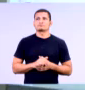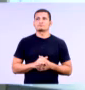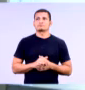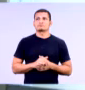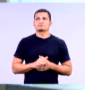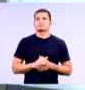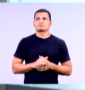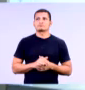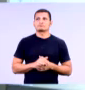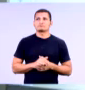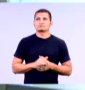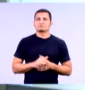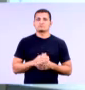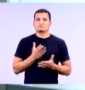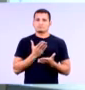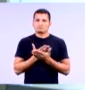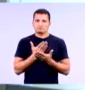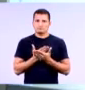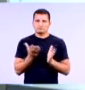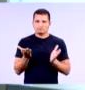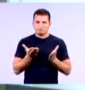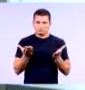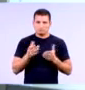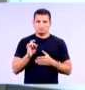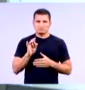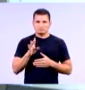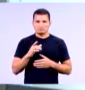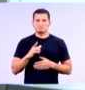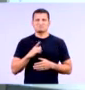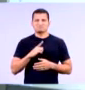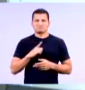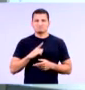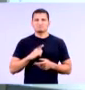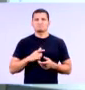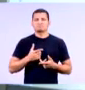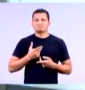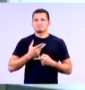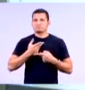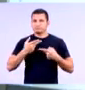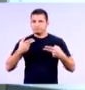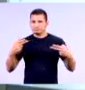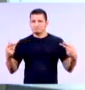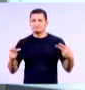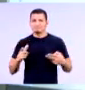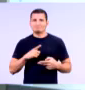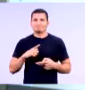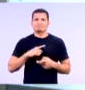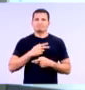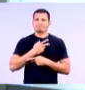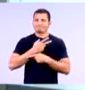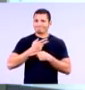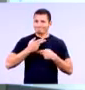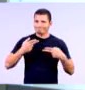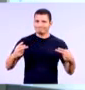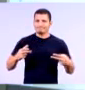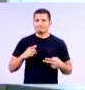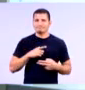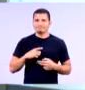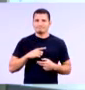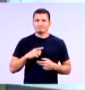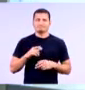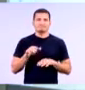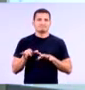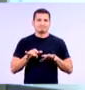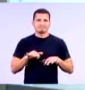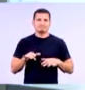Bem, a nossa aula é só isso hoje, quer dizer, é muita coisa, né, professor? É muita coisa, programação tem muitos detalhes. Espero